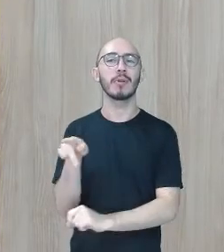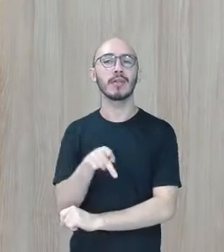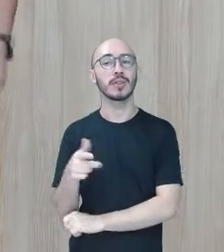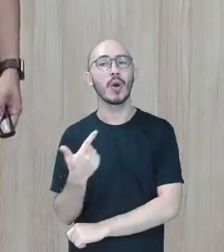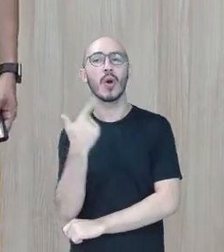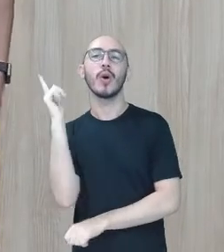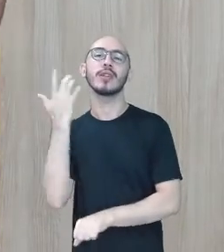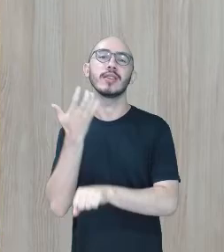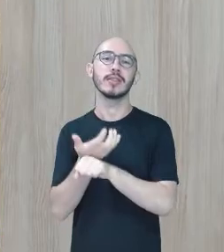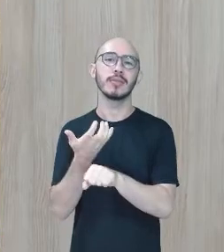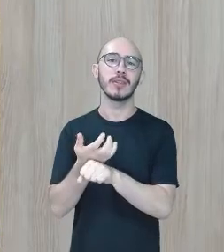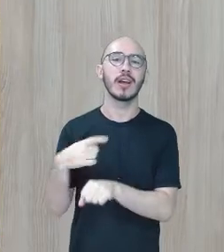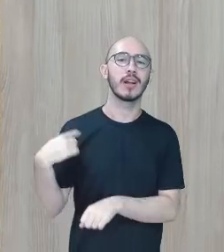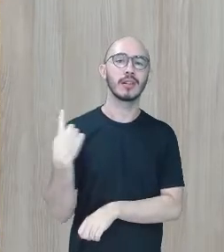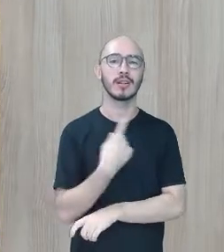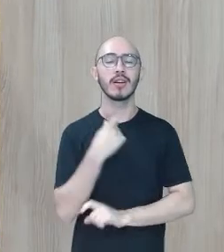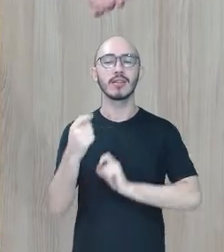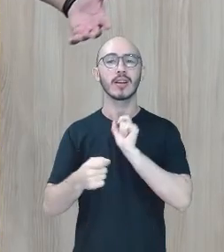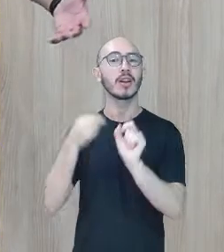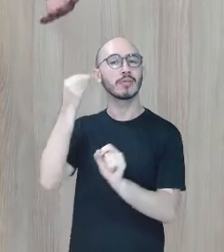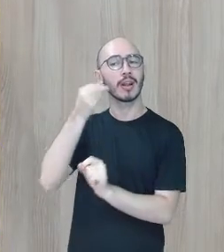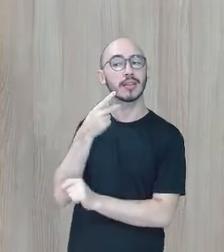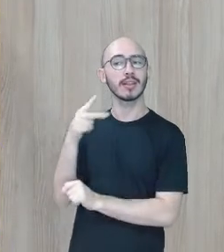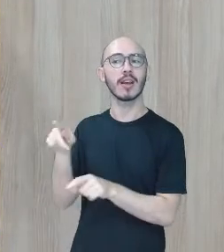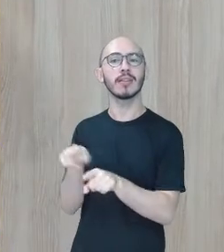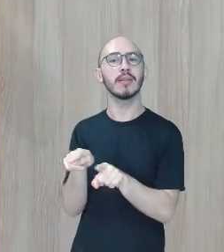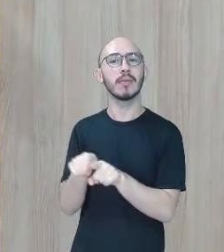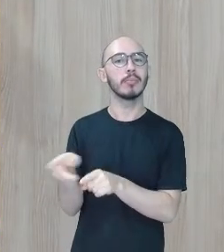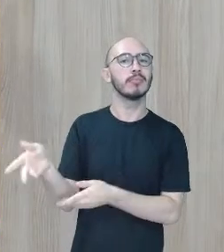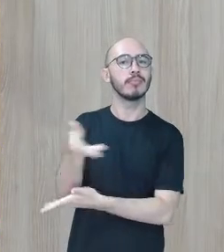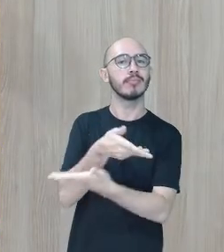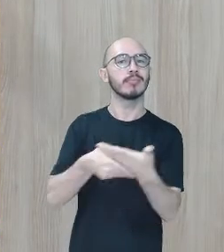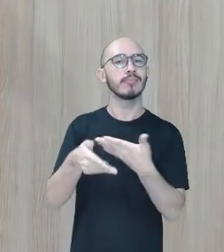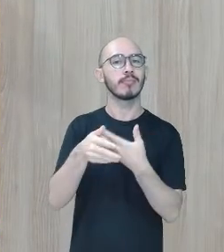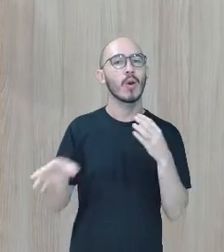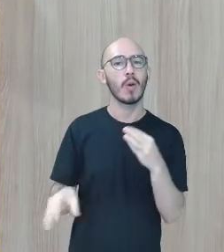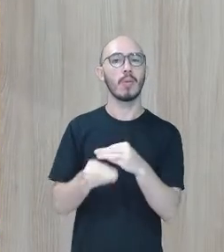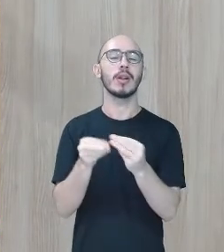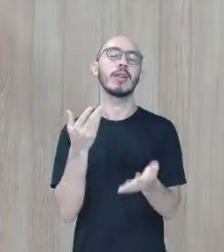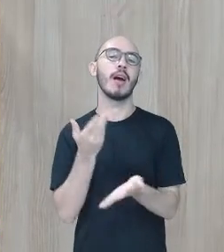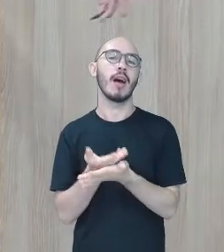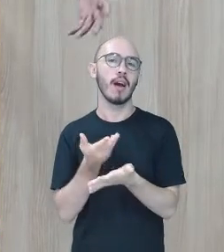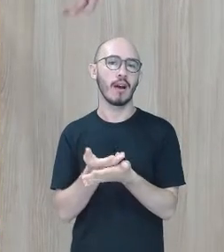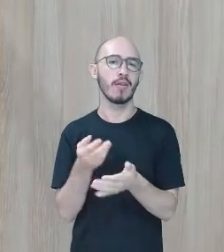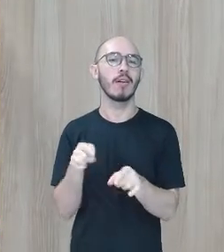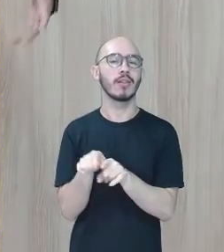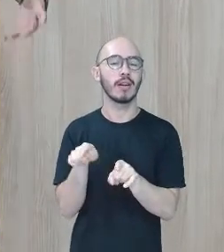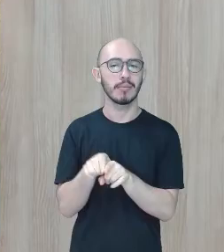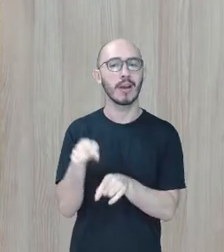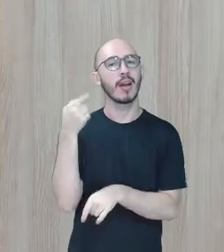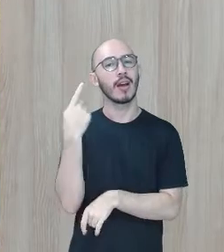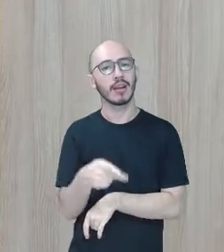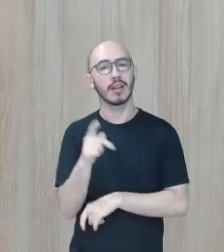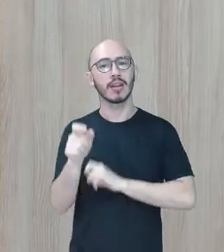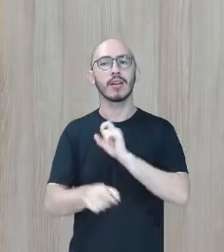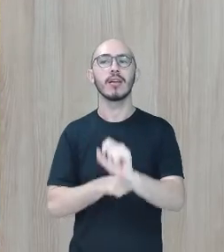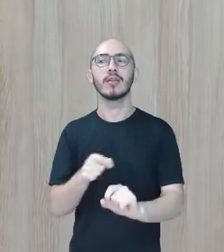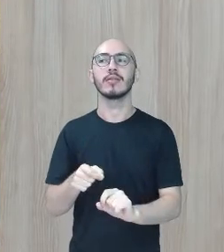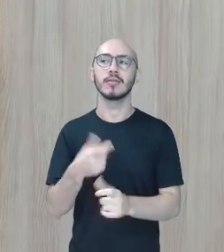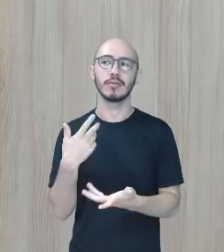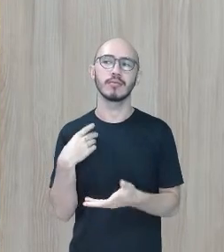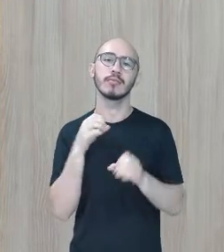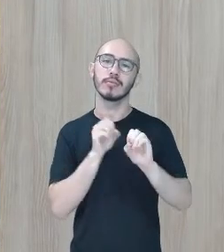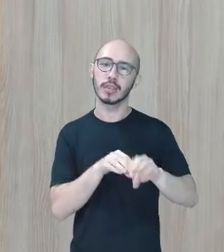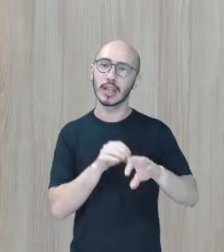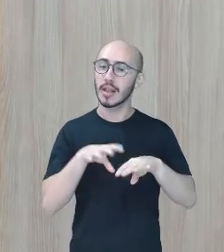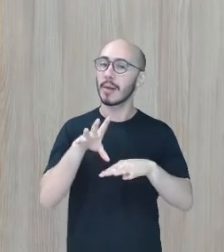outra disciplina, porque ele traz vivências também da sua disciplina, da sua matéria, também atrelado aqui ao